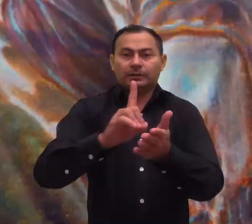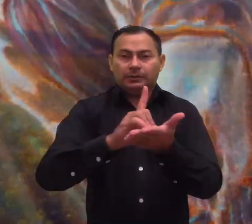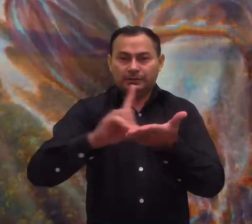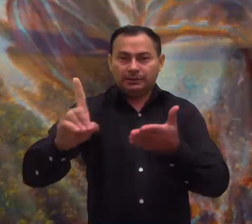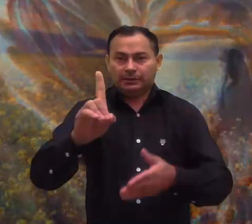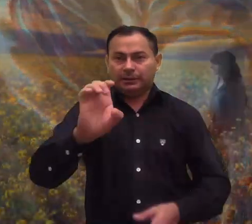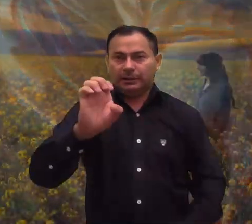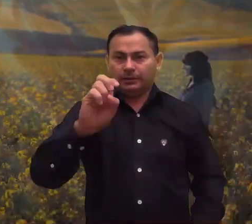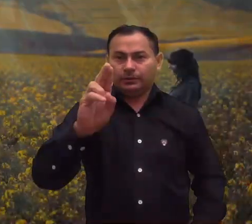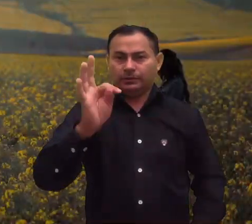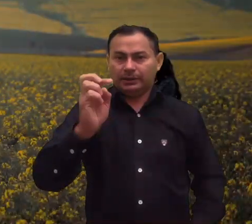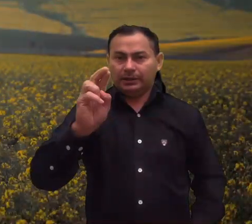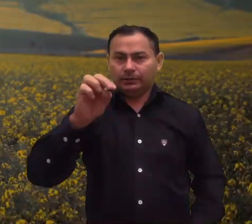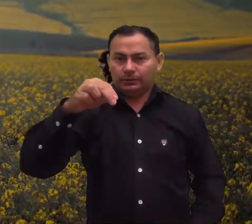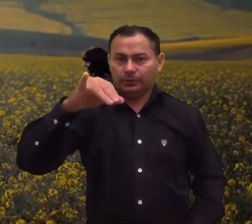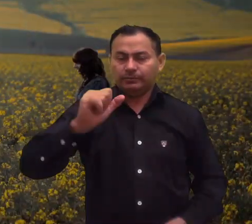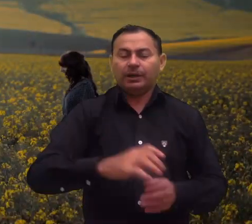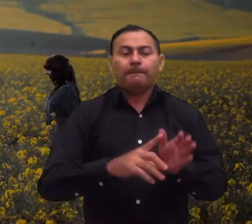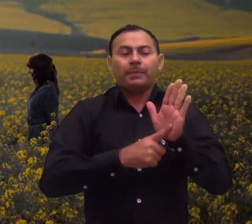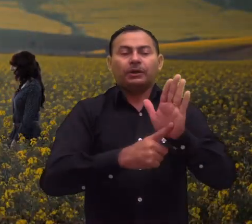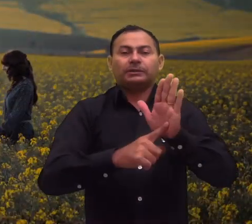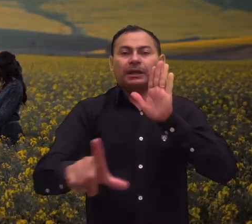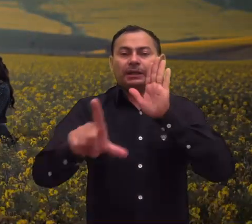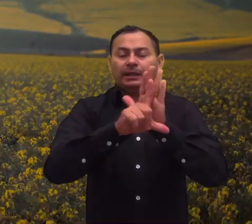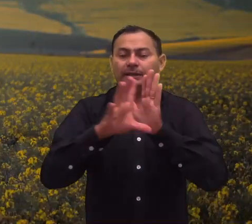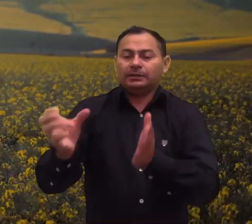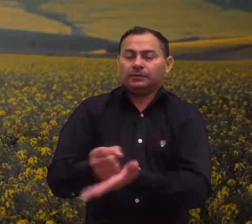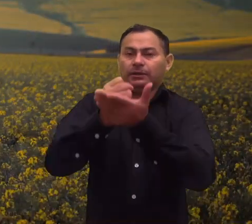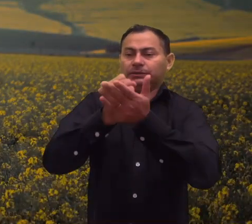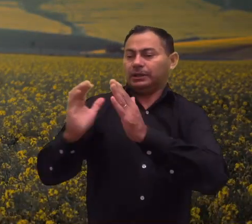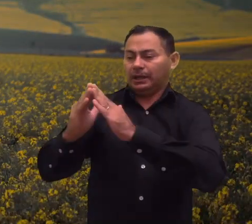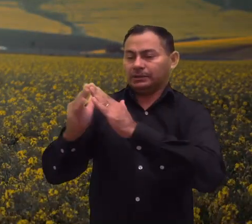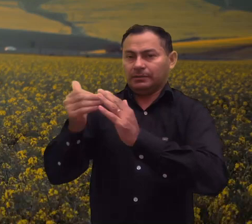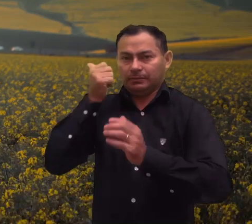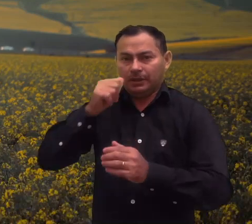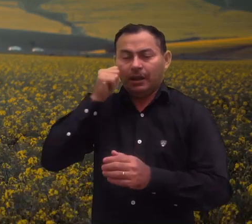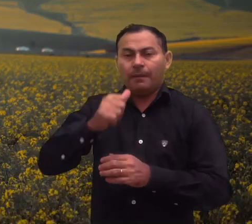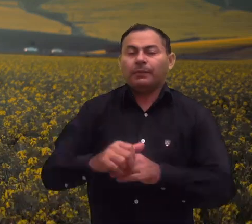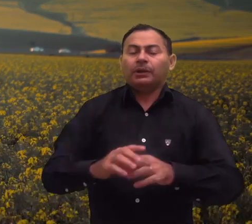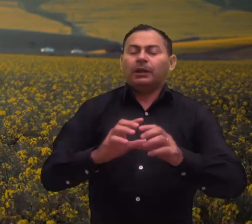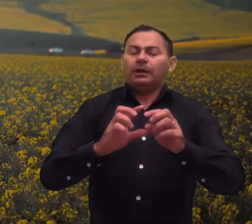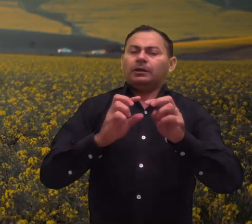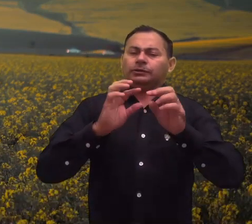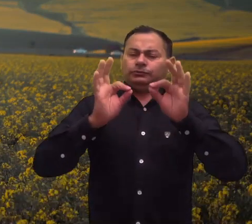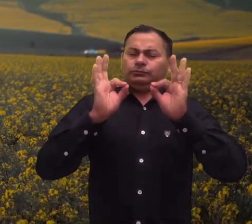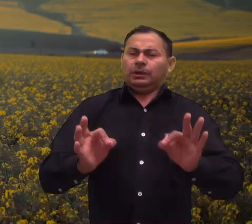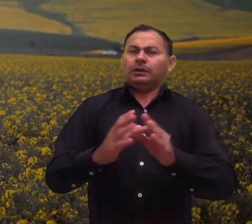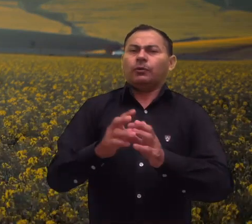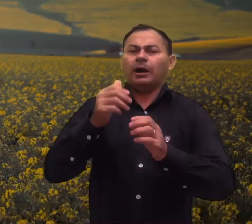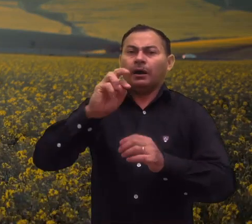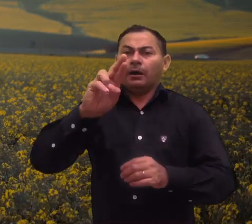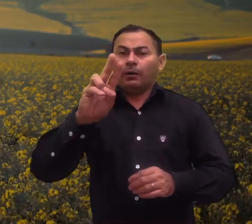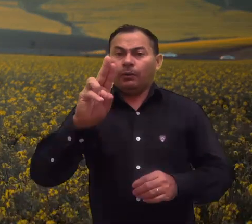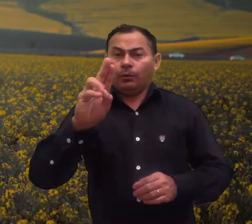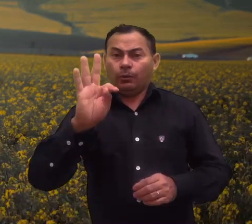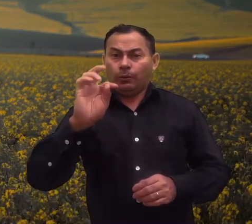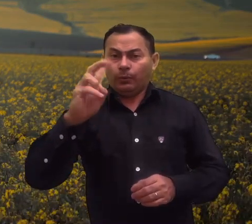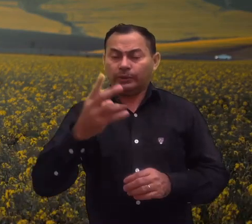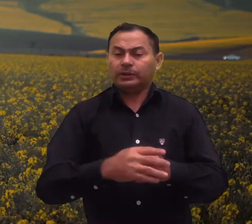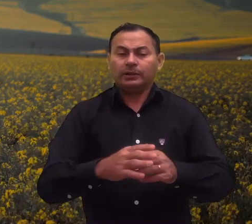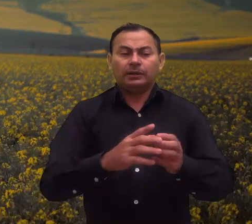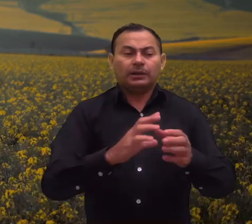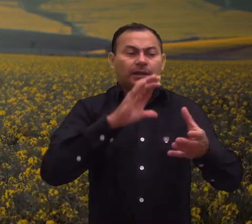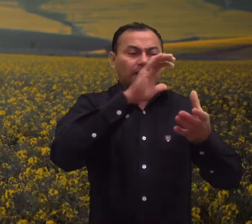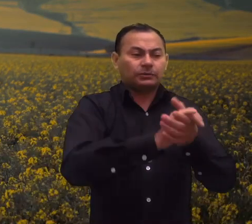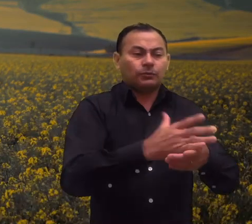O livro de Deuteronômio nos apresenta a lei da redenção doméstica. Se uma mulher gentil como Ruth se casasse com um homem